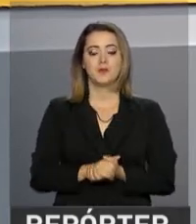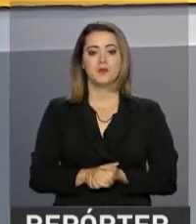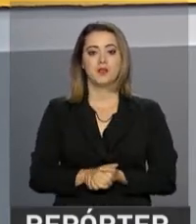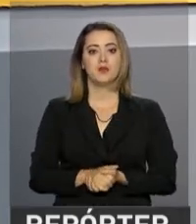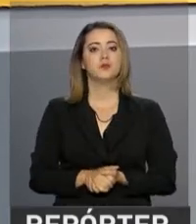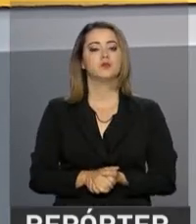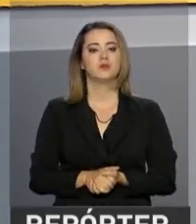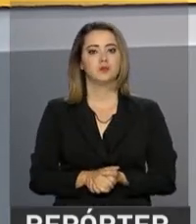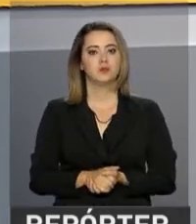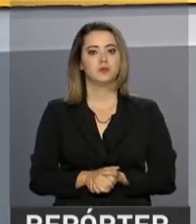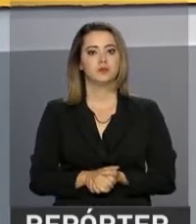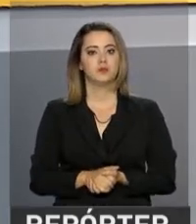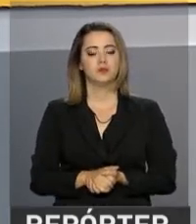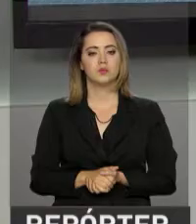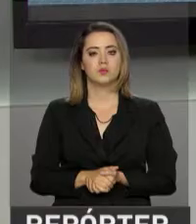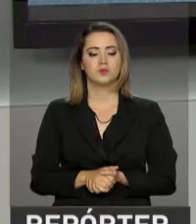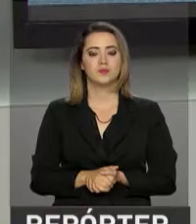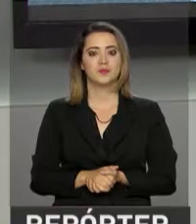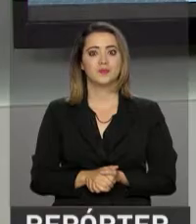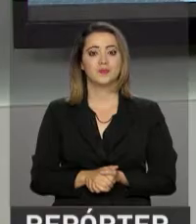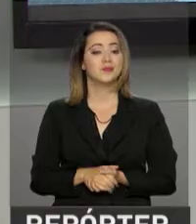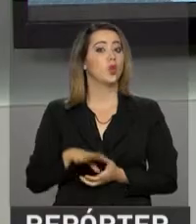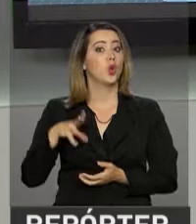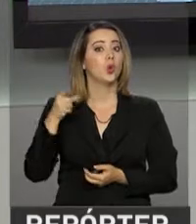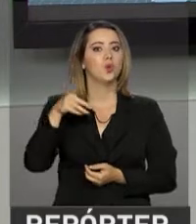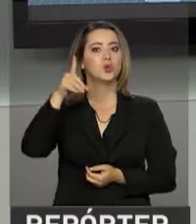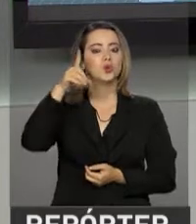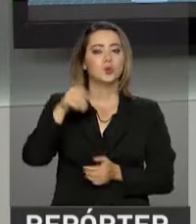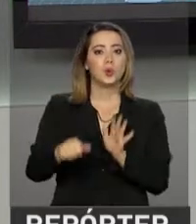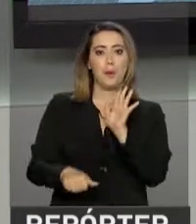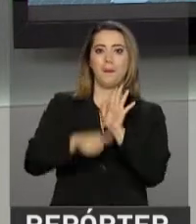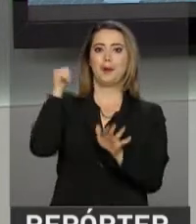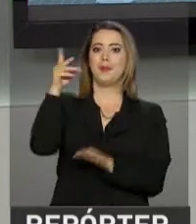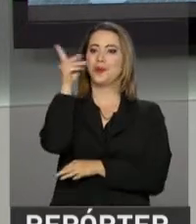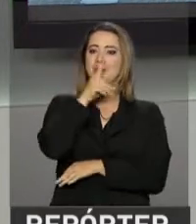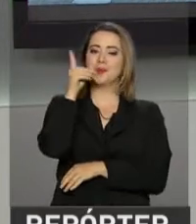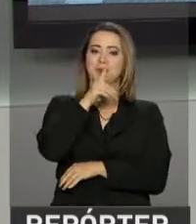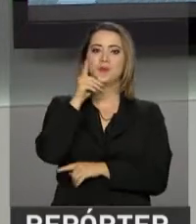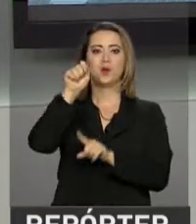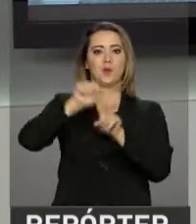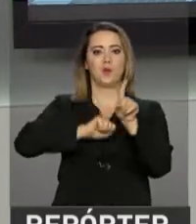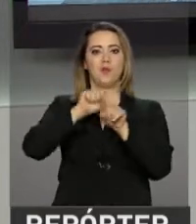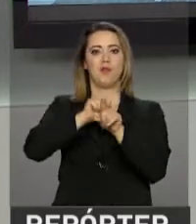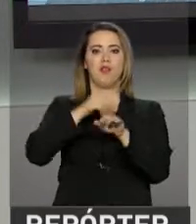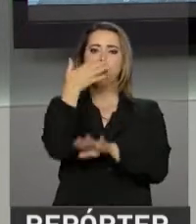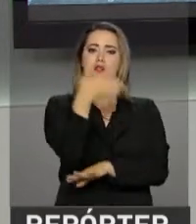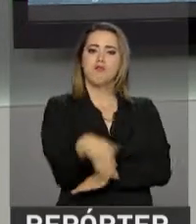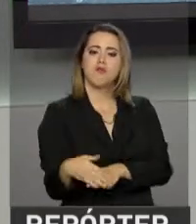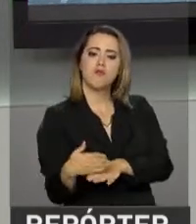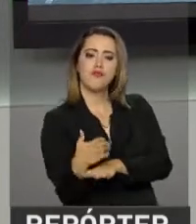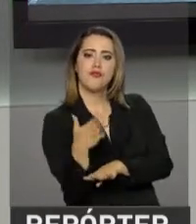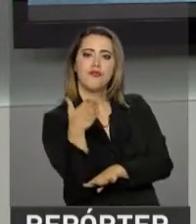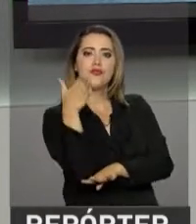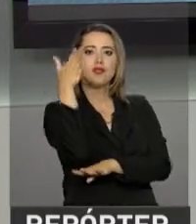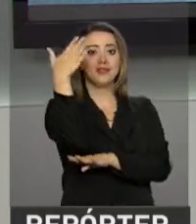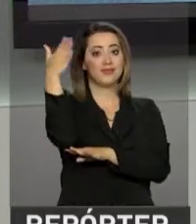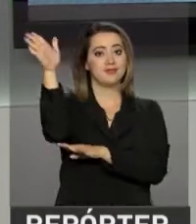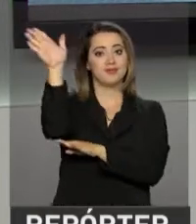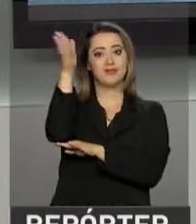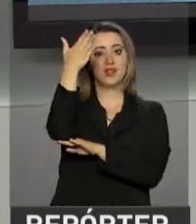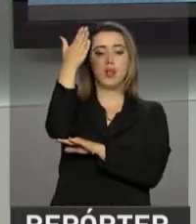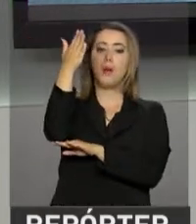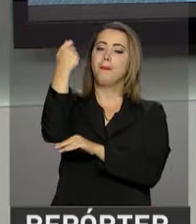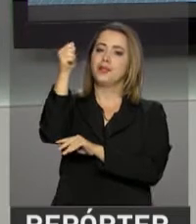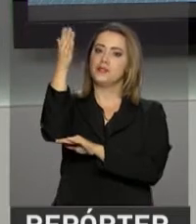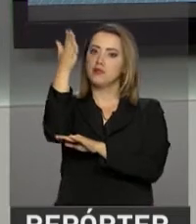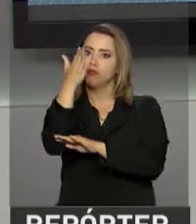136-136. A ligação é gratuita. Todo primeiro domingo do mês, a bandeira nacional hasteada na Praça dos Três Poderes, aqui em Brasília, é